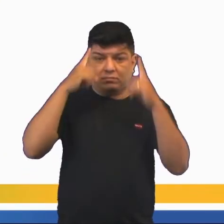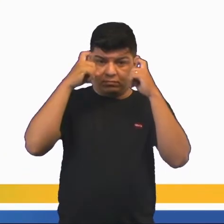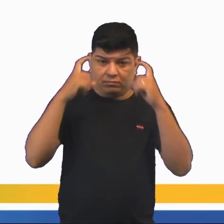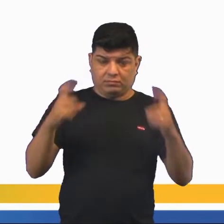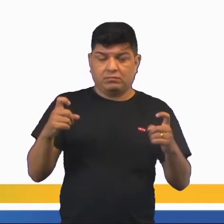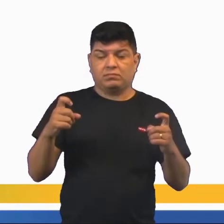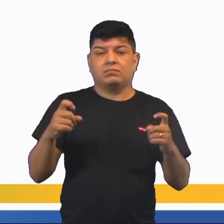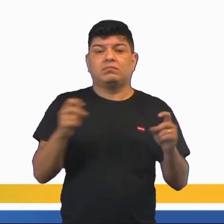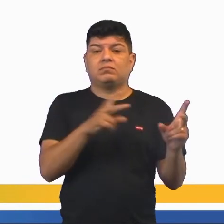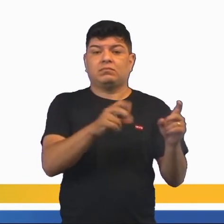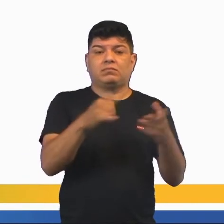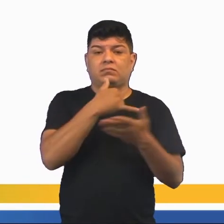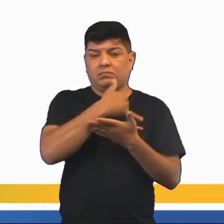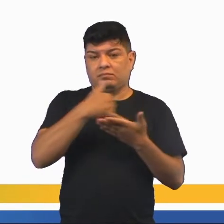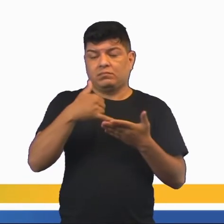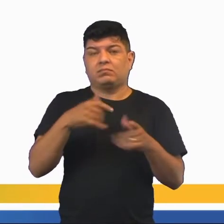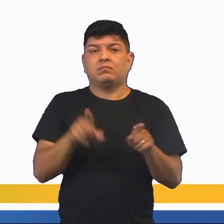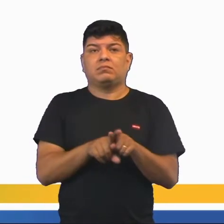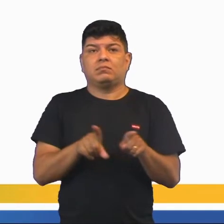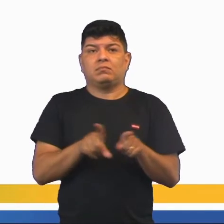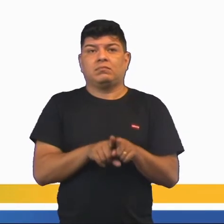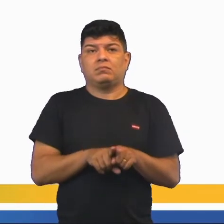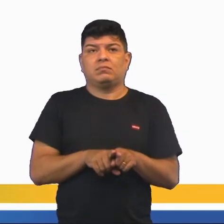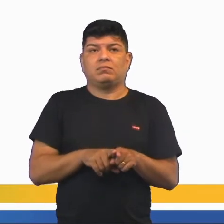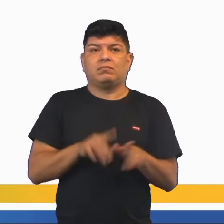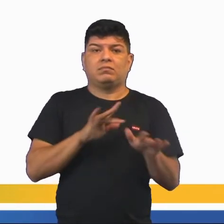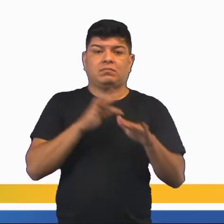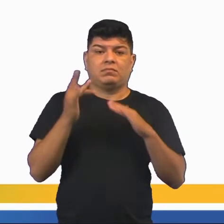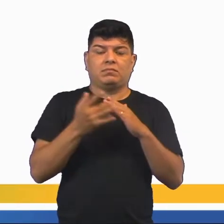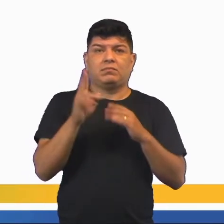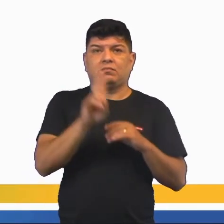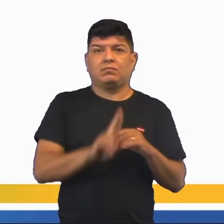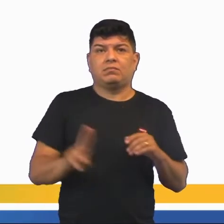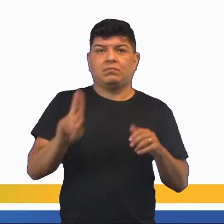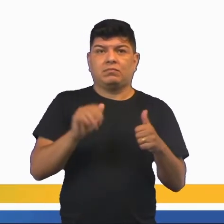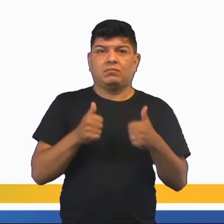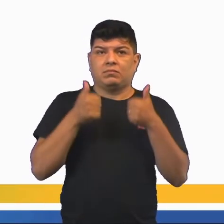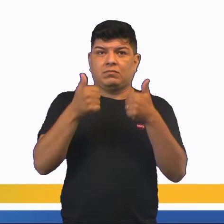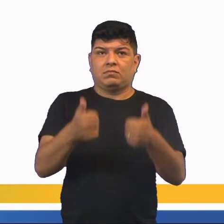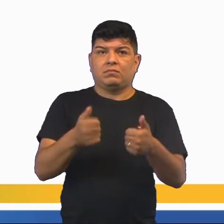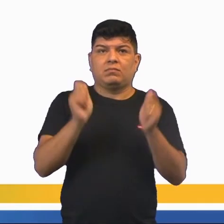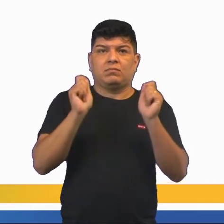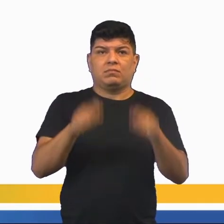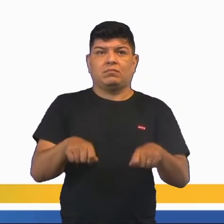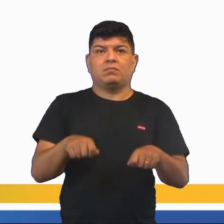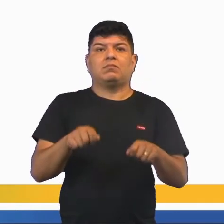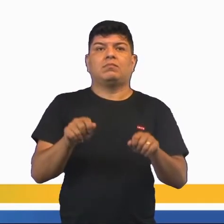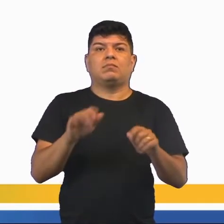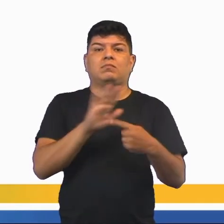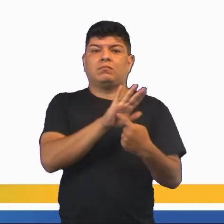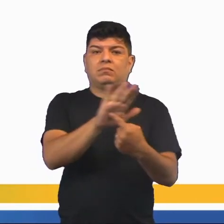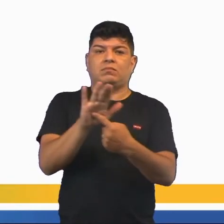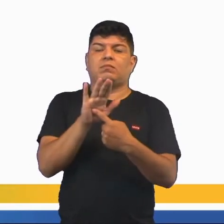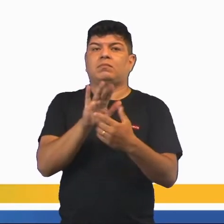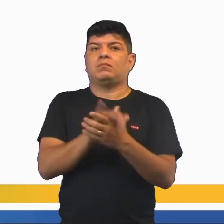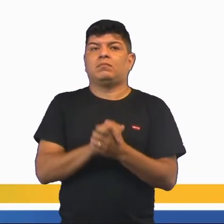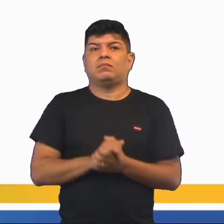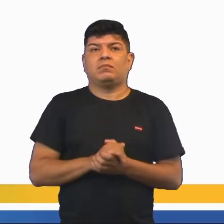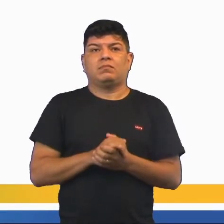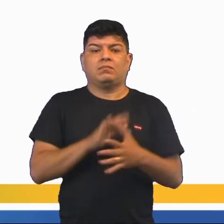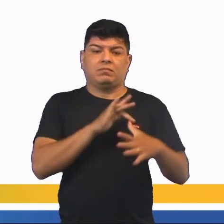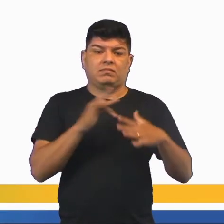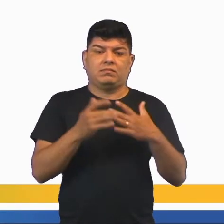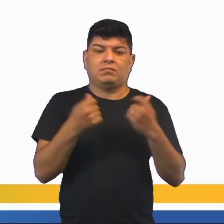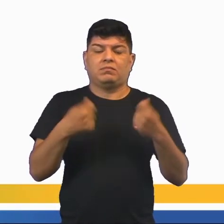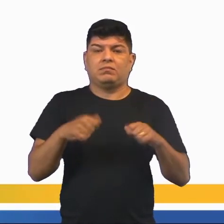e narcotráfico. A solução seria mídia, uso positivo do potencial de exposição. A mídia precisa